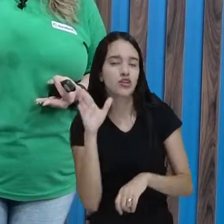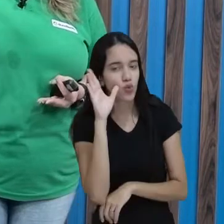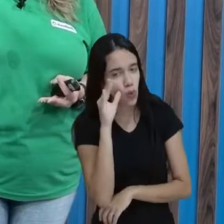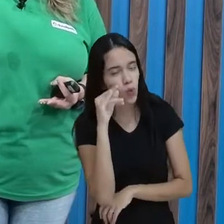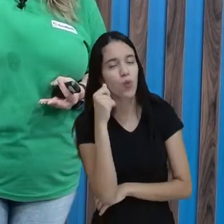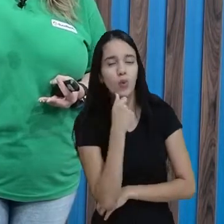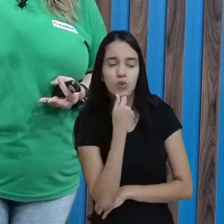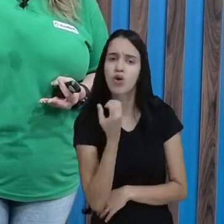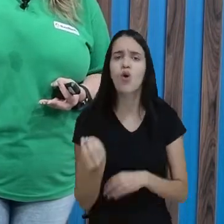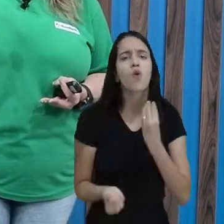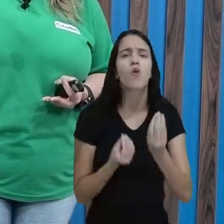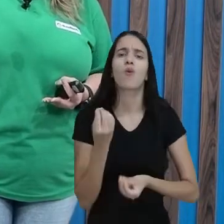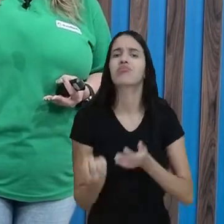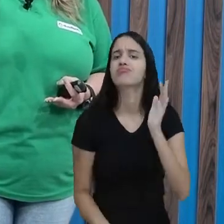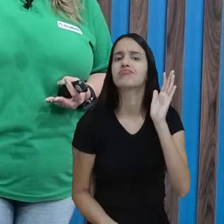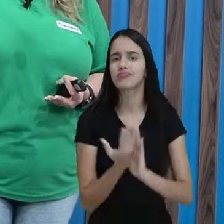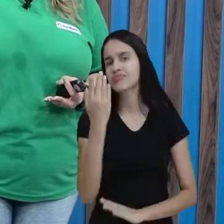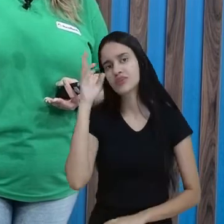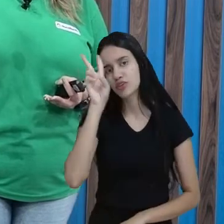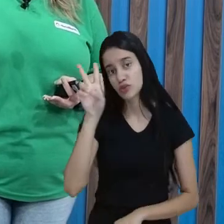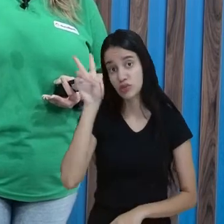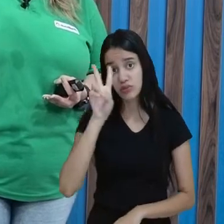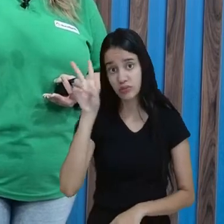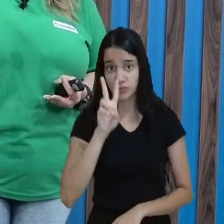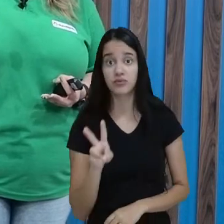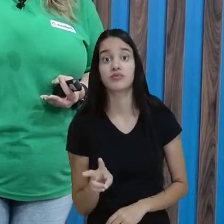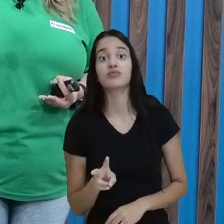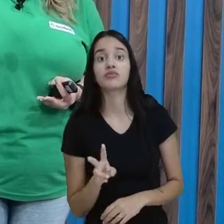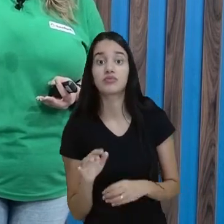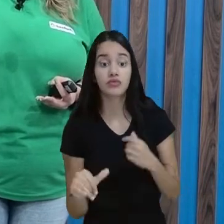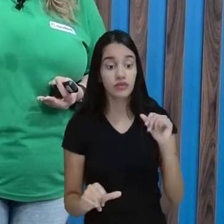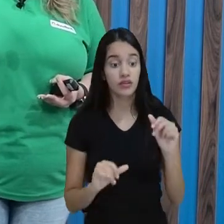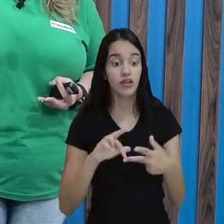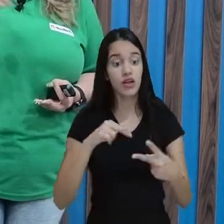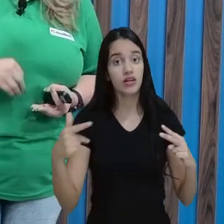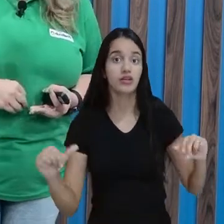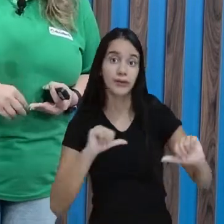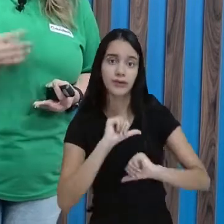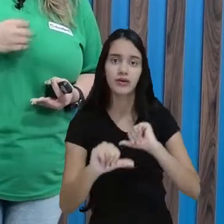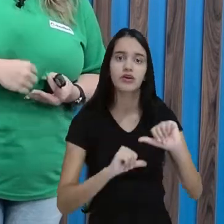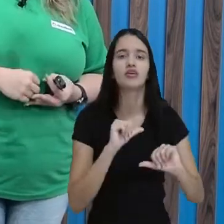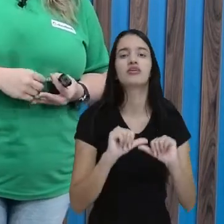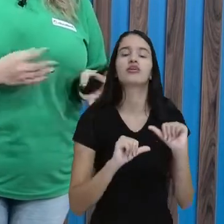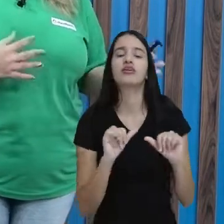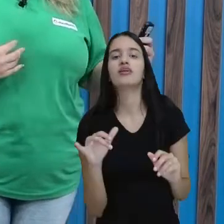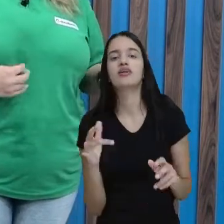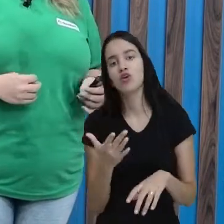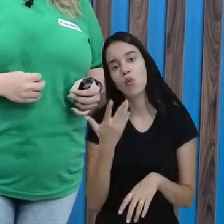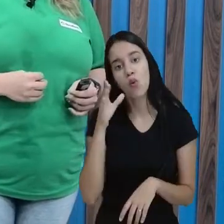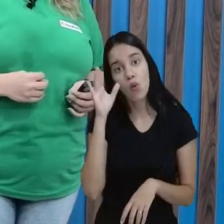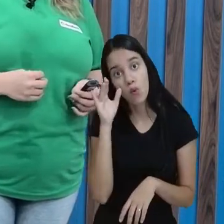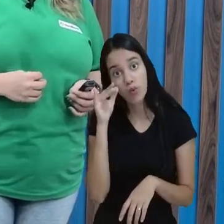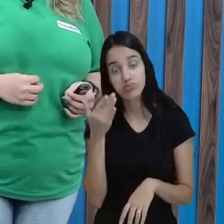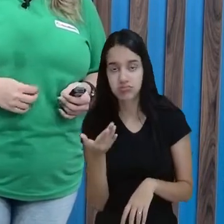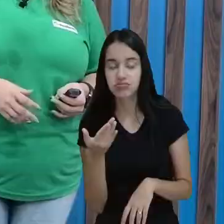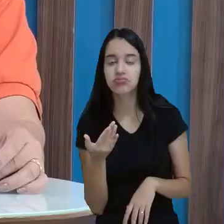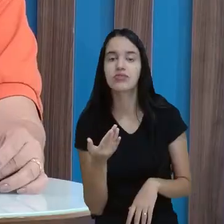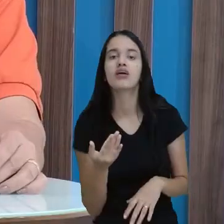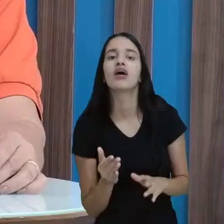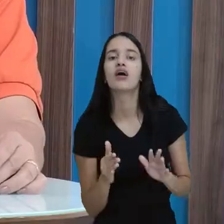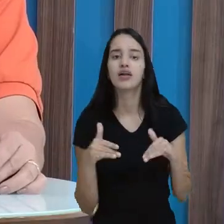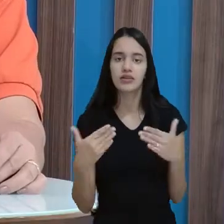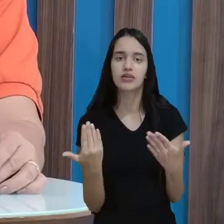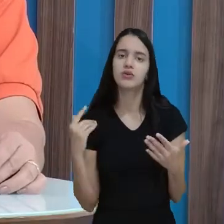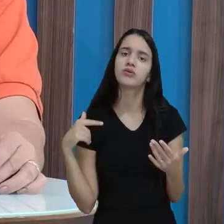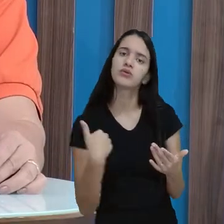mesmo, como é que surgiu essa história dos organismos geneticamente modificados? Pela curiosidade de uns que vieram antes, não é isso?